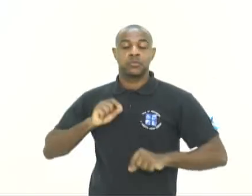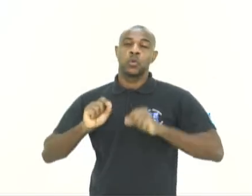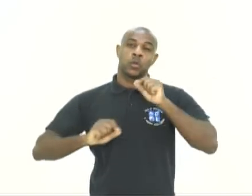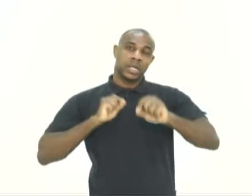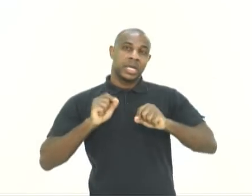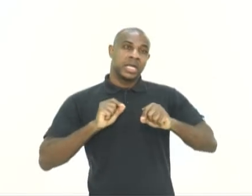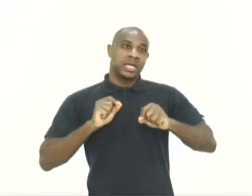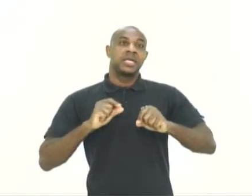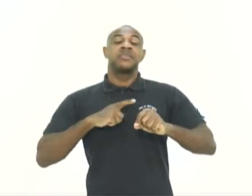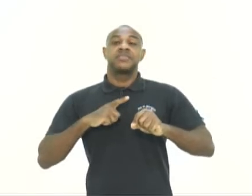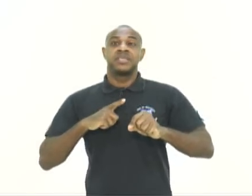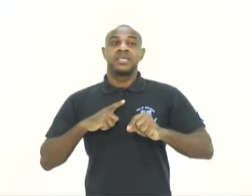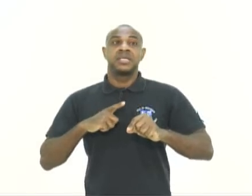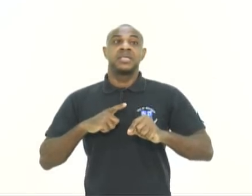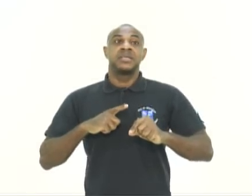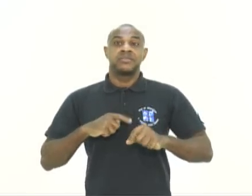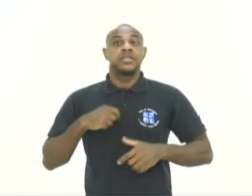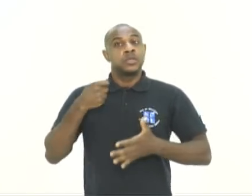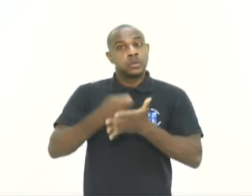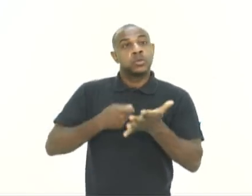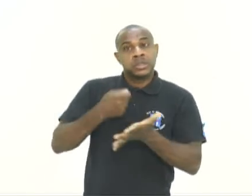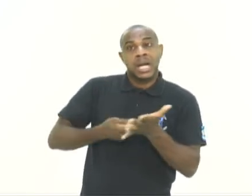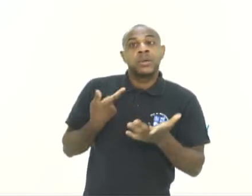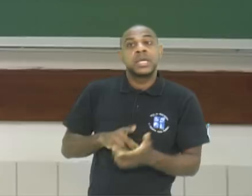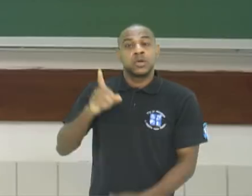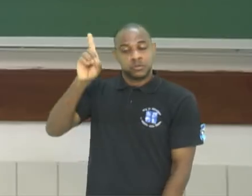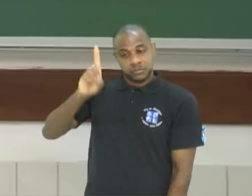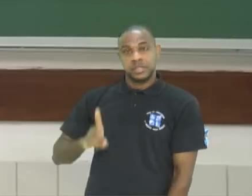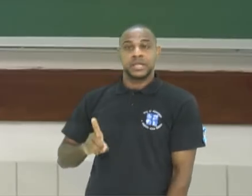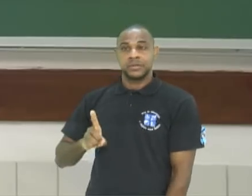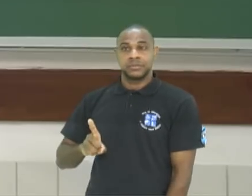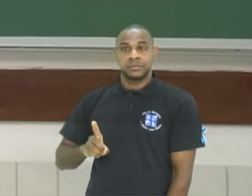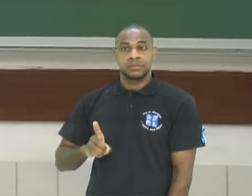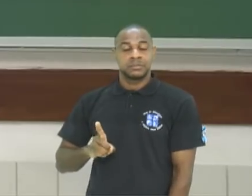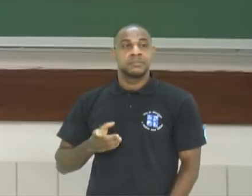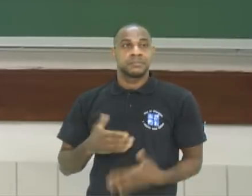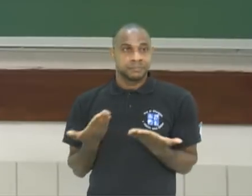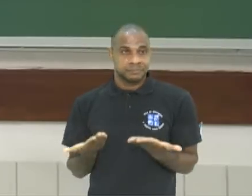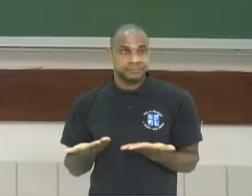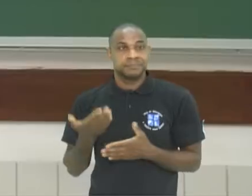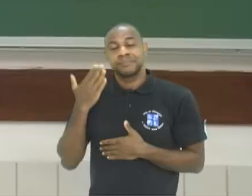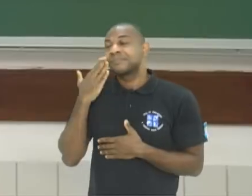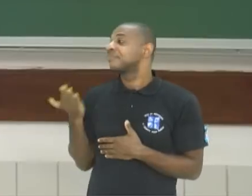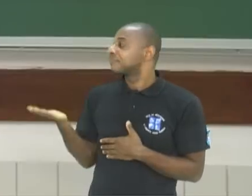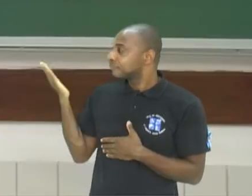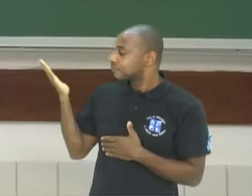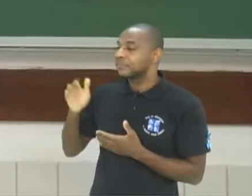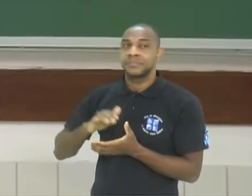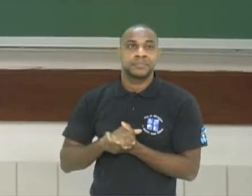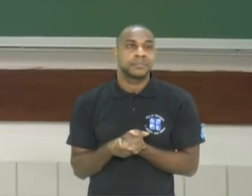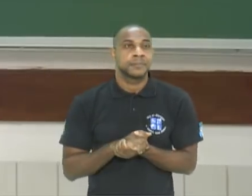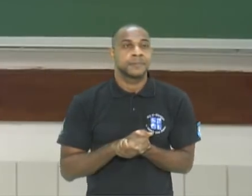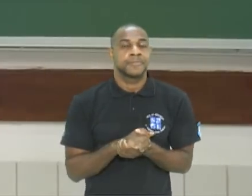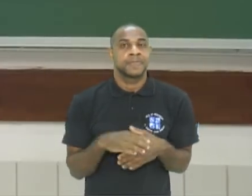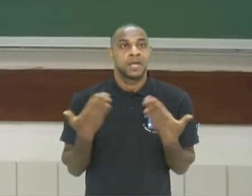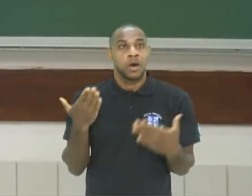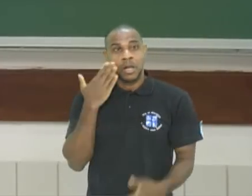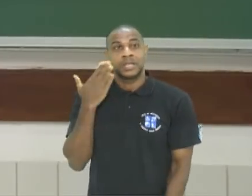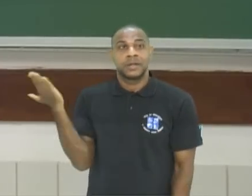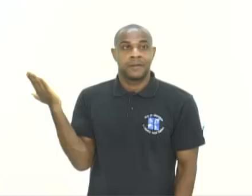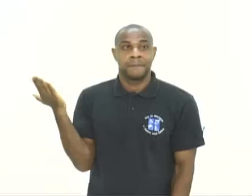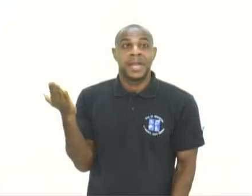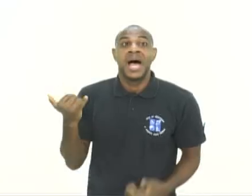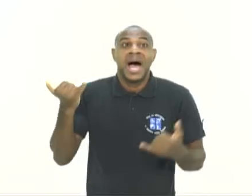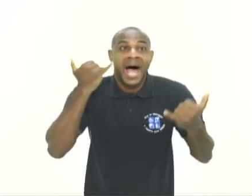de reivindicar outros direitos. Olha que interessante esse parágrafo do autor. Olha só,